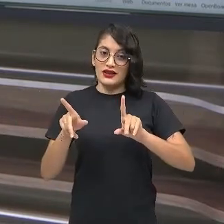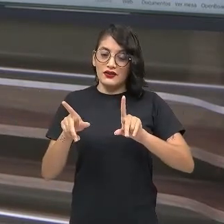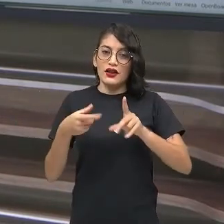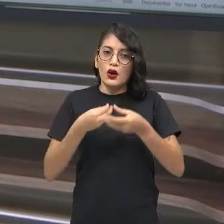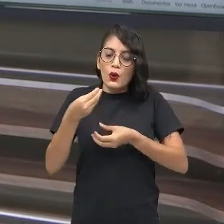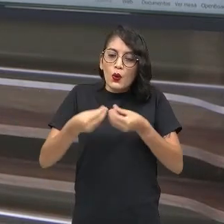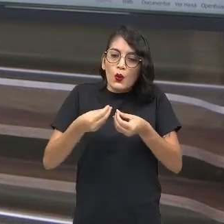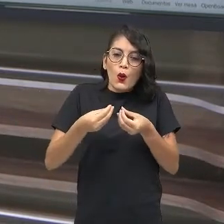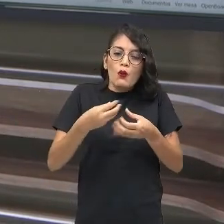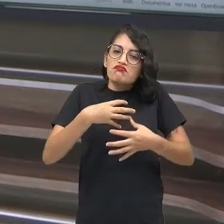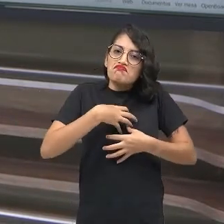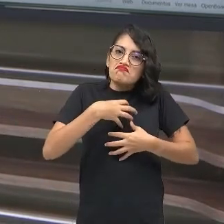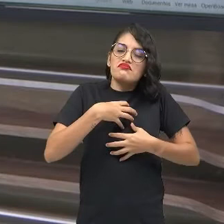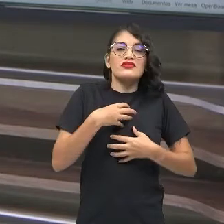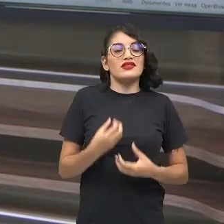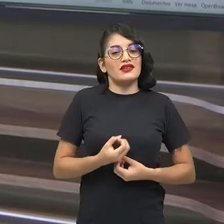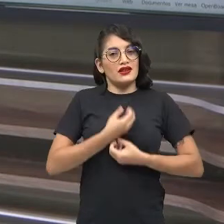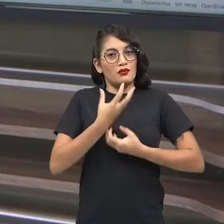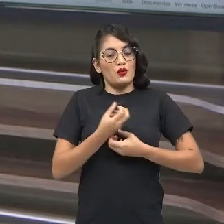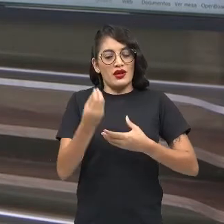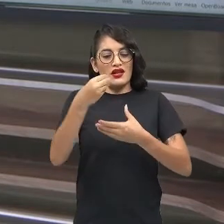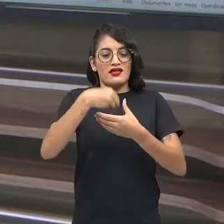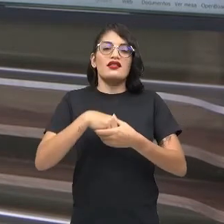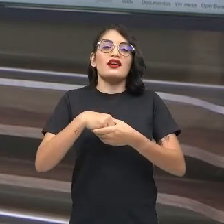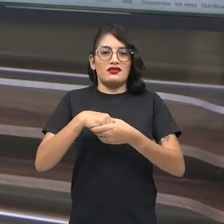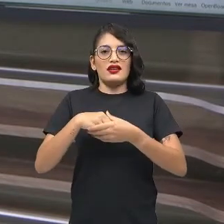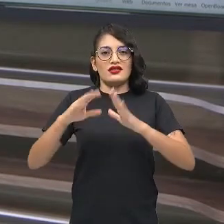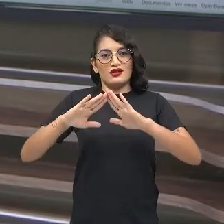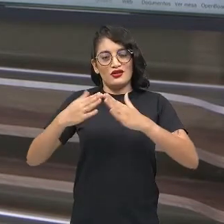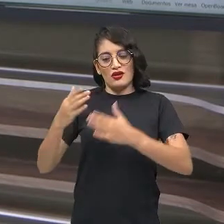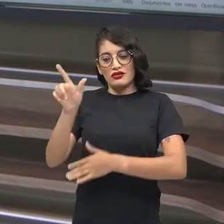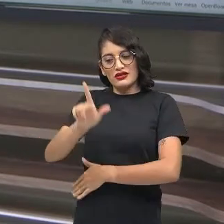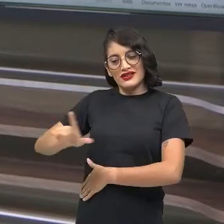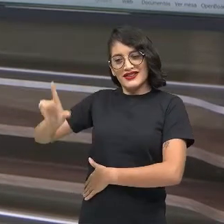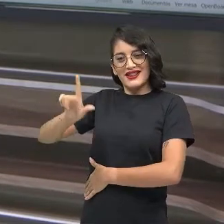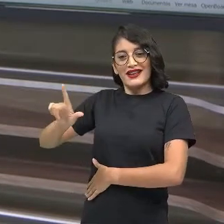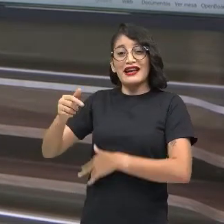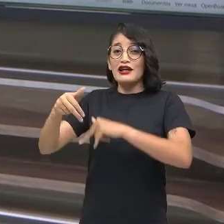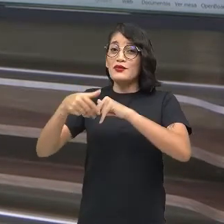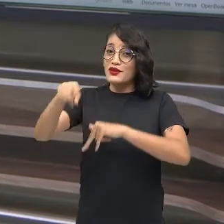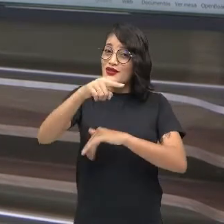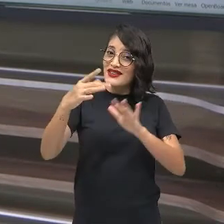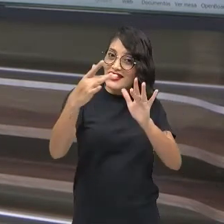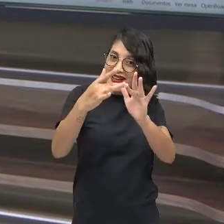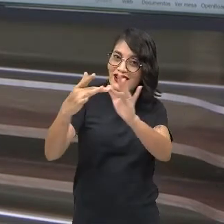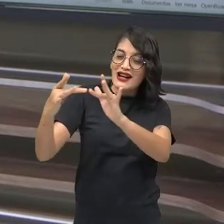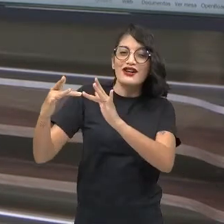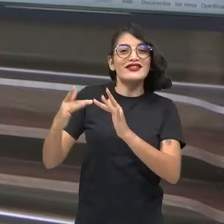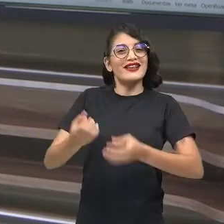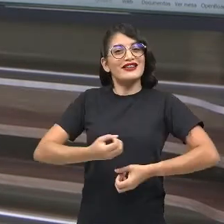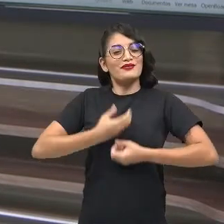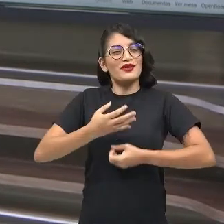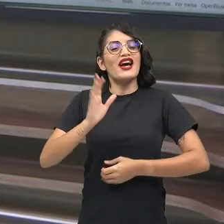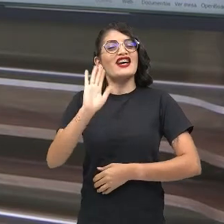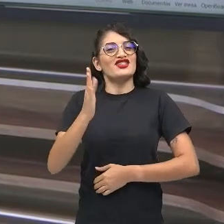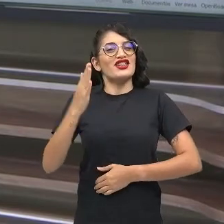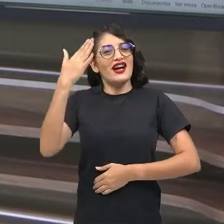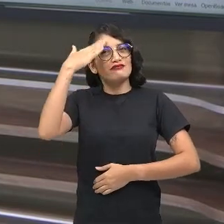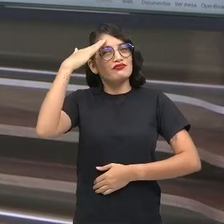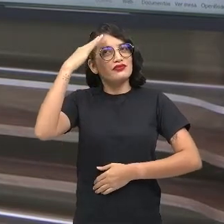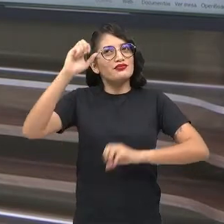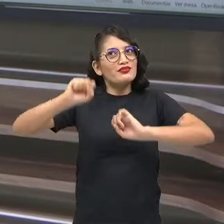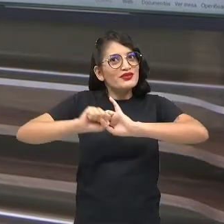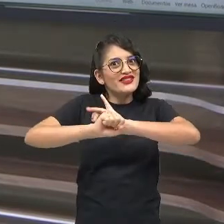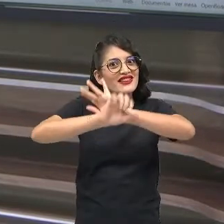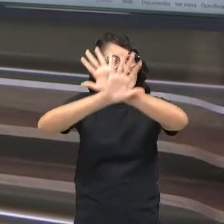forma como se trata o poema nas escolas literárias. Por isso você está aqui tendo contato com o poema, para já, entendendo